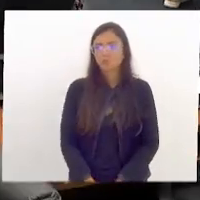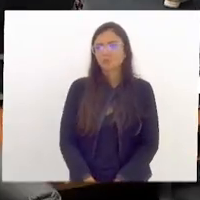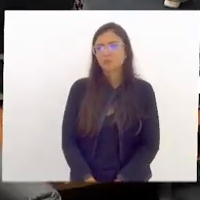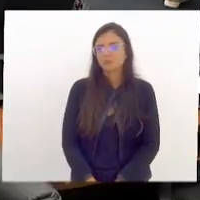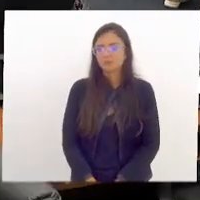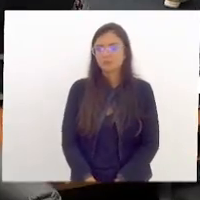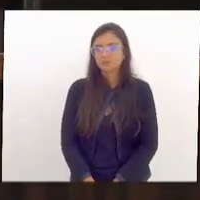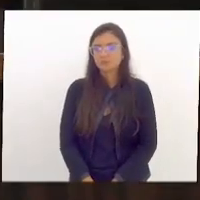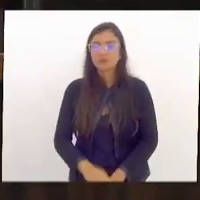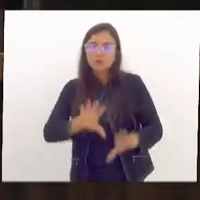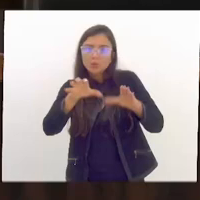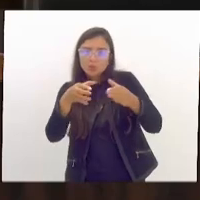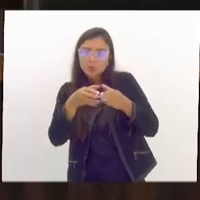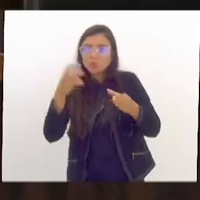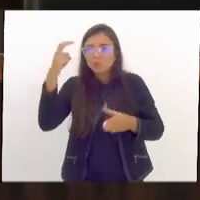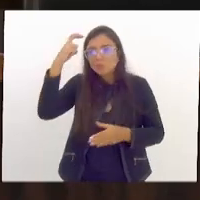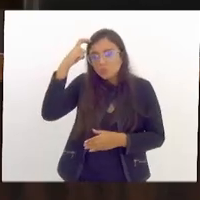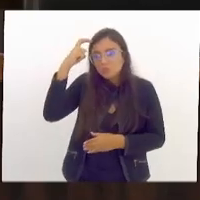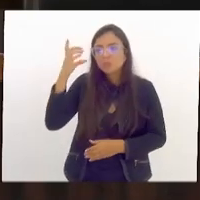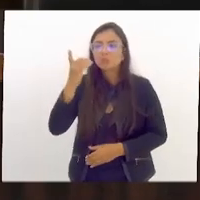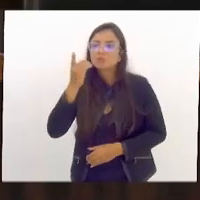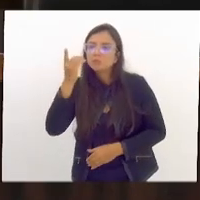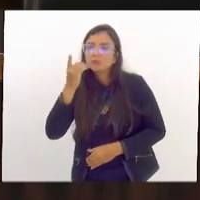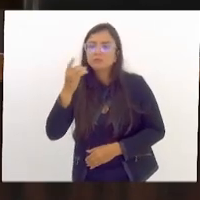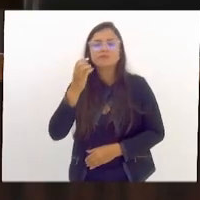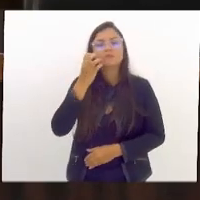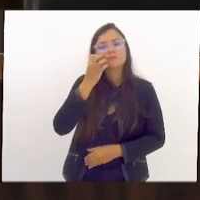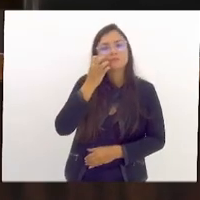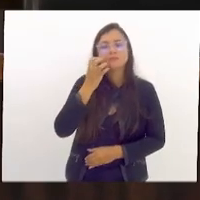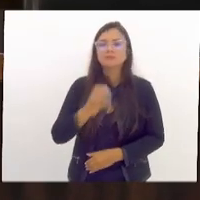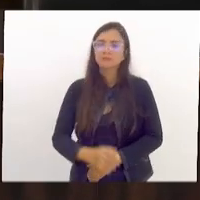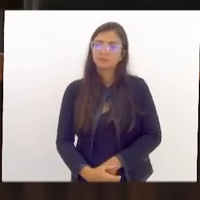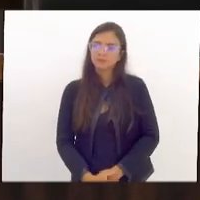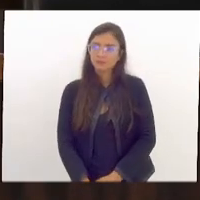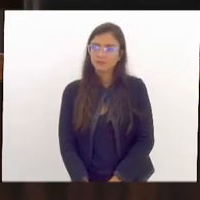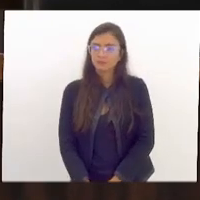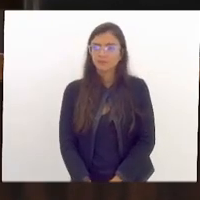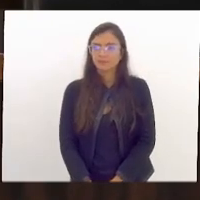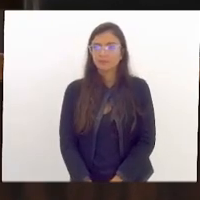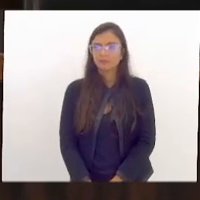Pela Comissão de Cultura, deputado Valdeque Carneiro.